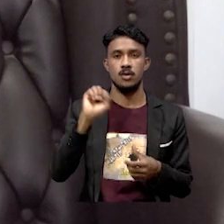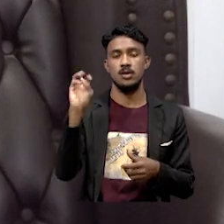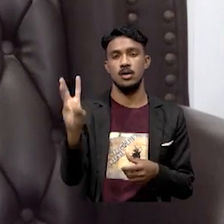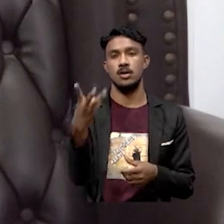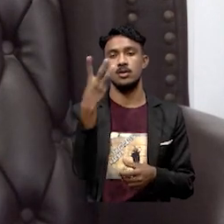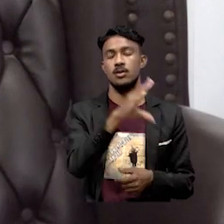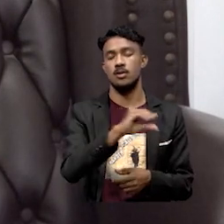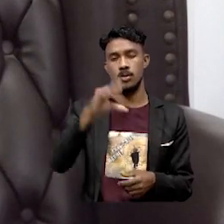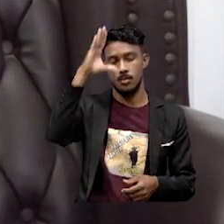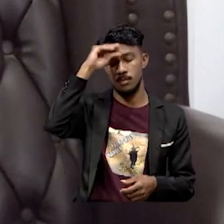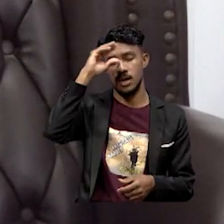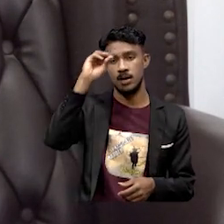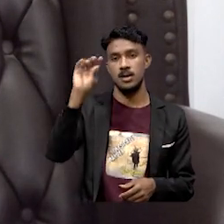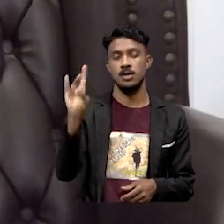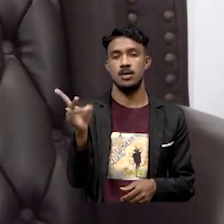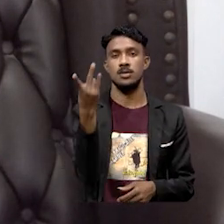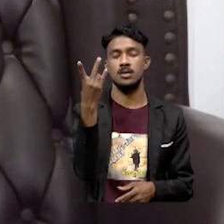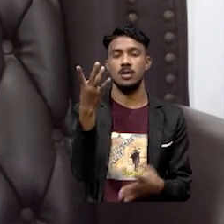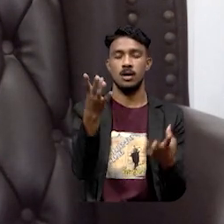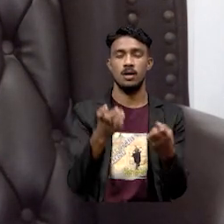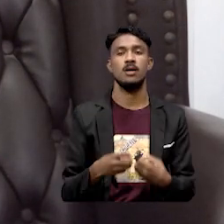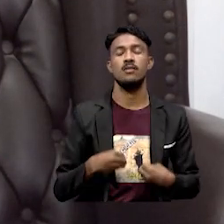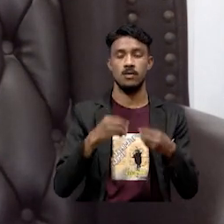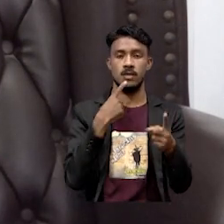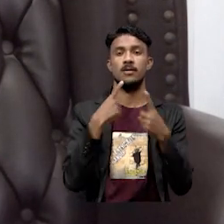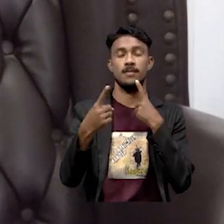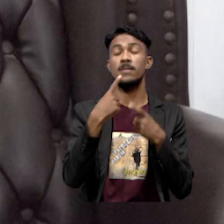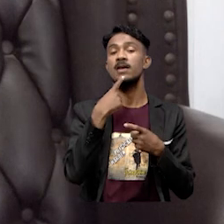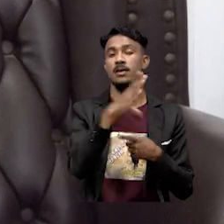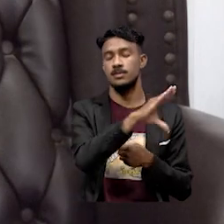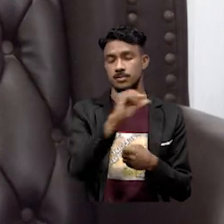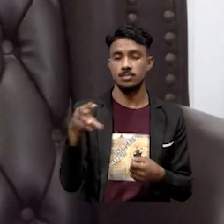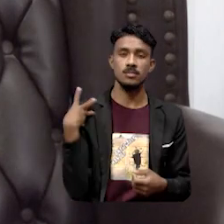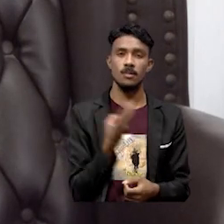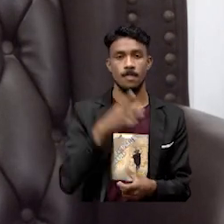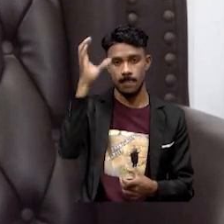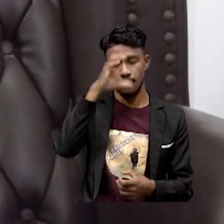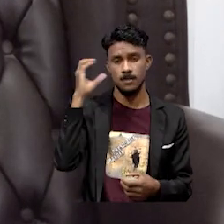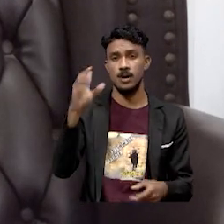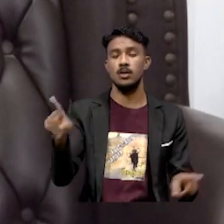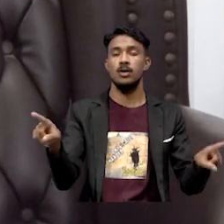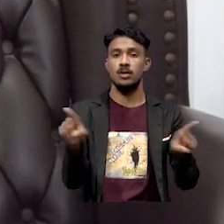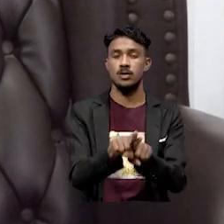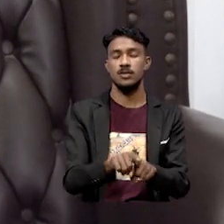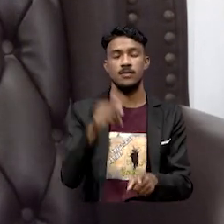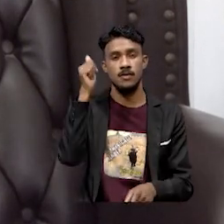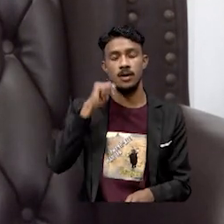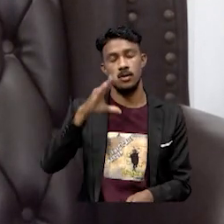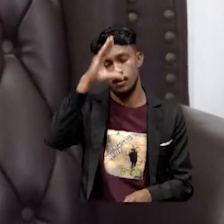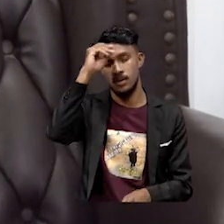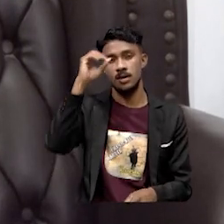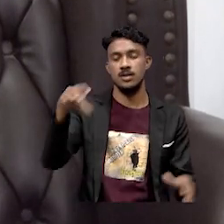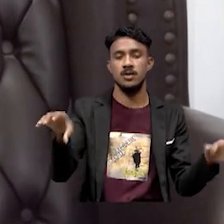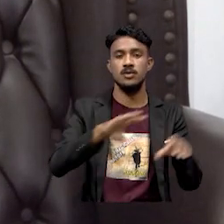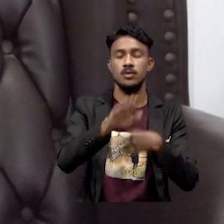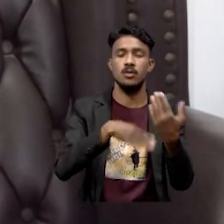mas o Sanulo Resinito. Agora, a moça toca até com a minha boca, a tua equilíbrio entre feito o mane, também o serviço, né? Bele dia,